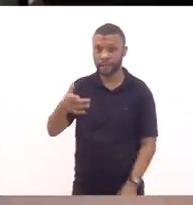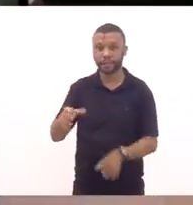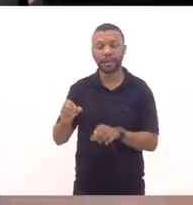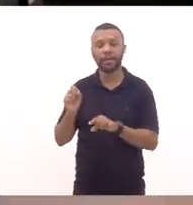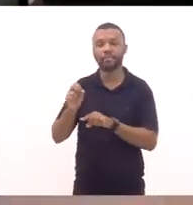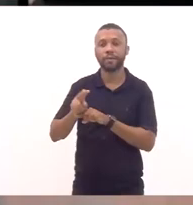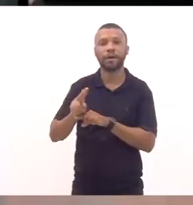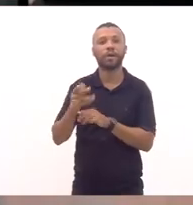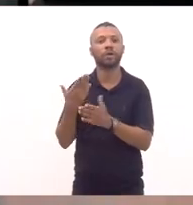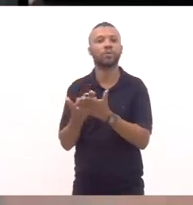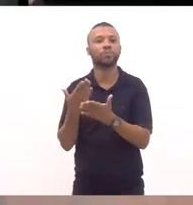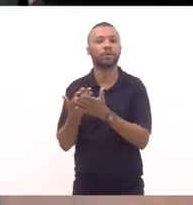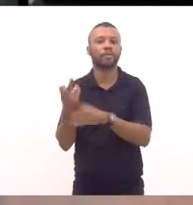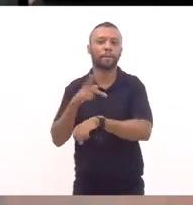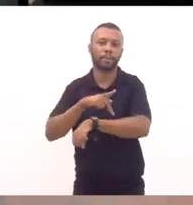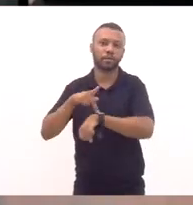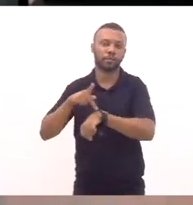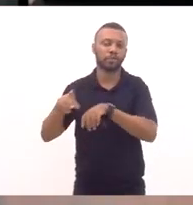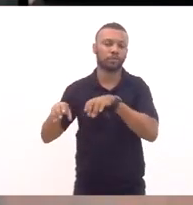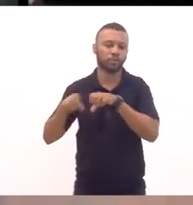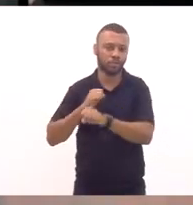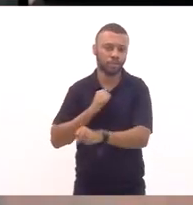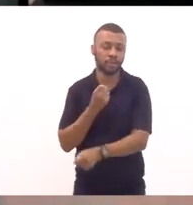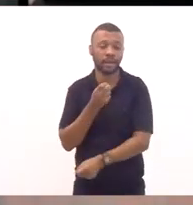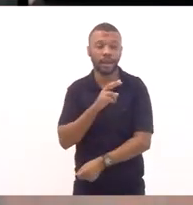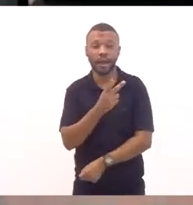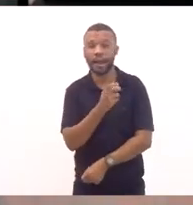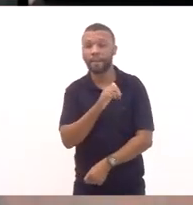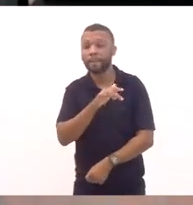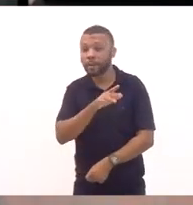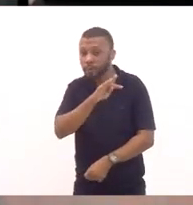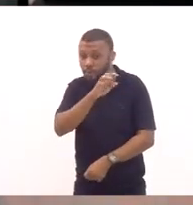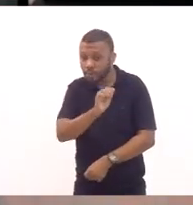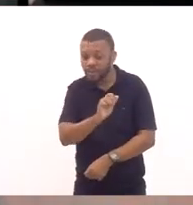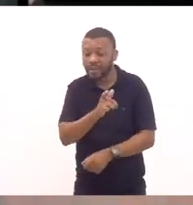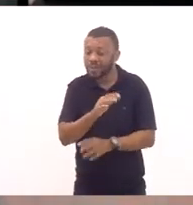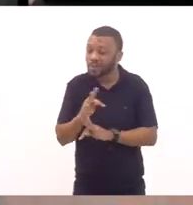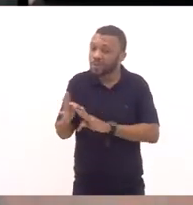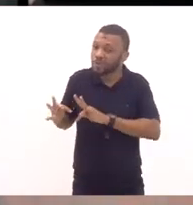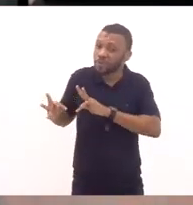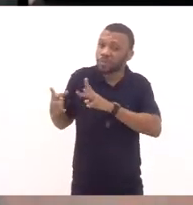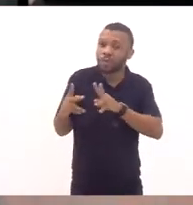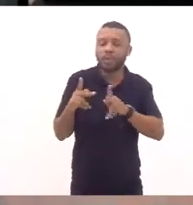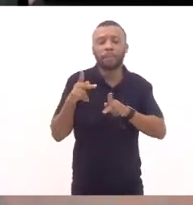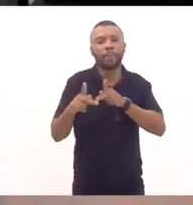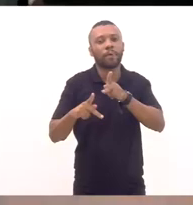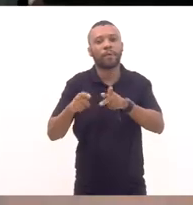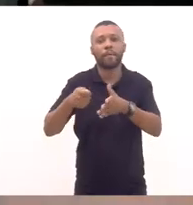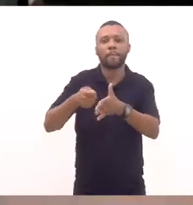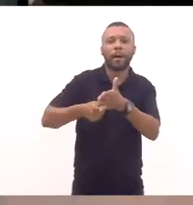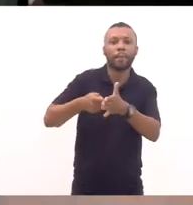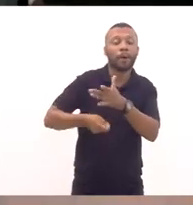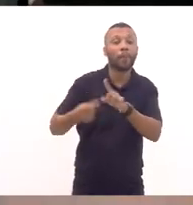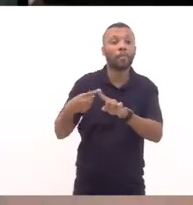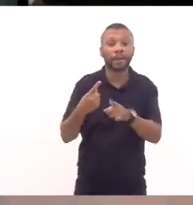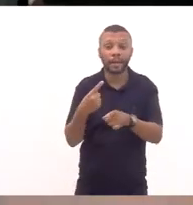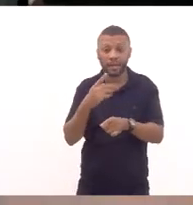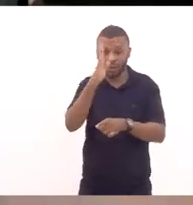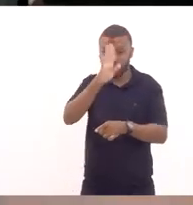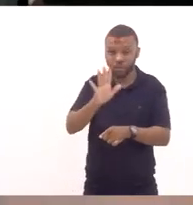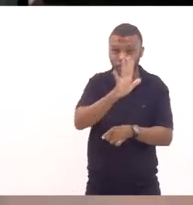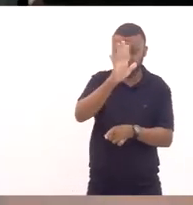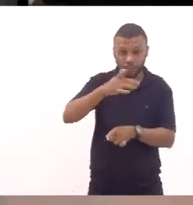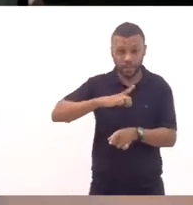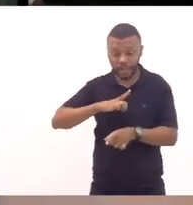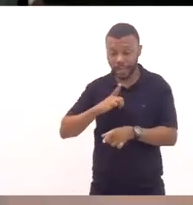pedagogia, e é a luta da toda a população brasileira, porque não existe raça ariana na nossa